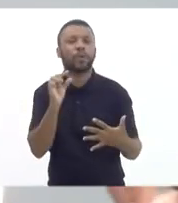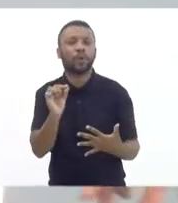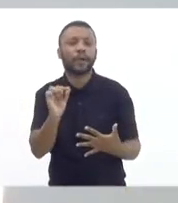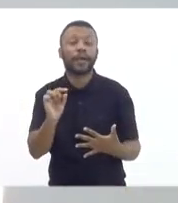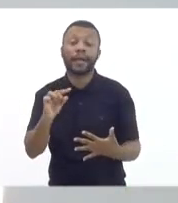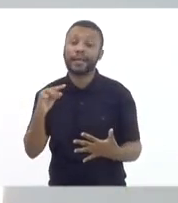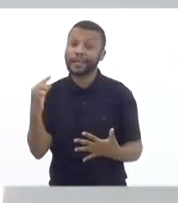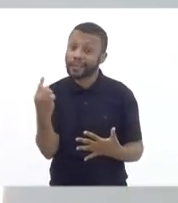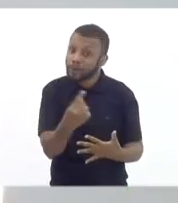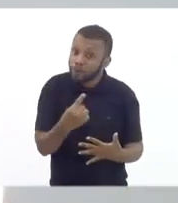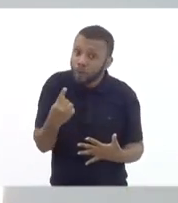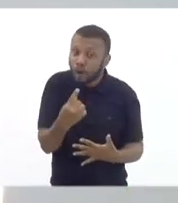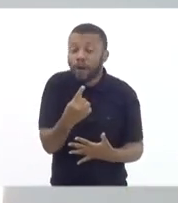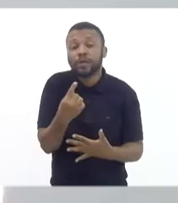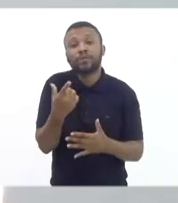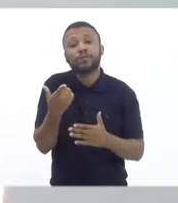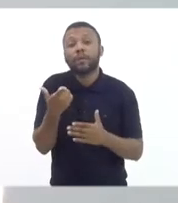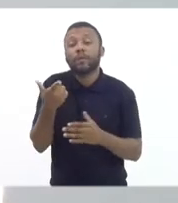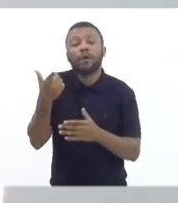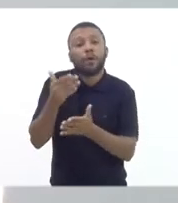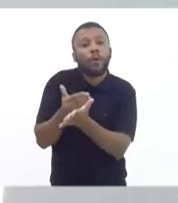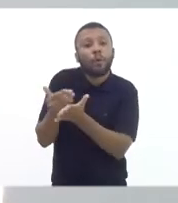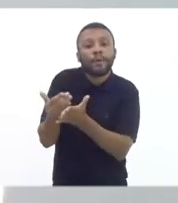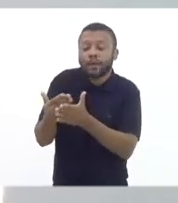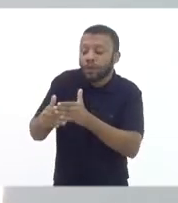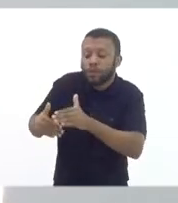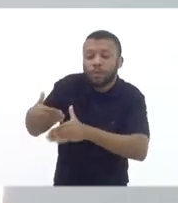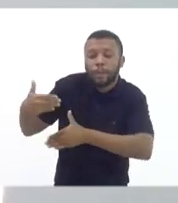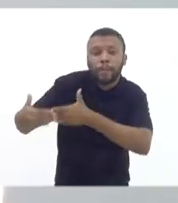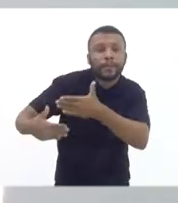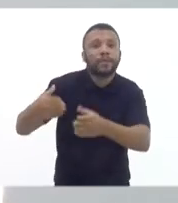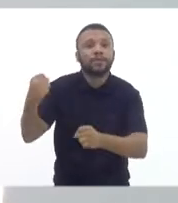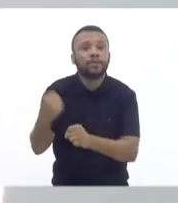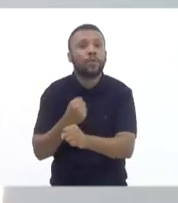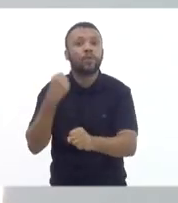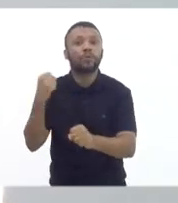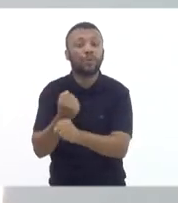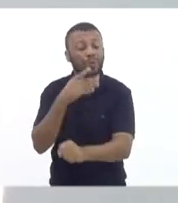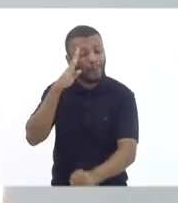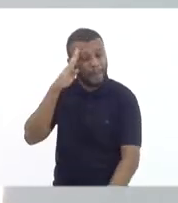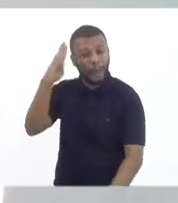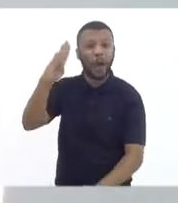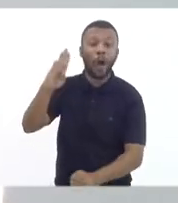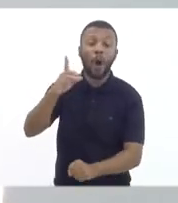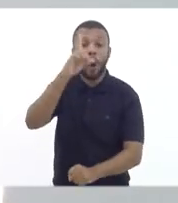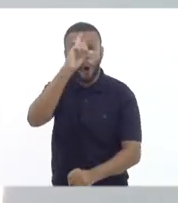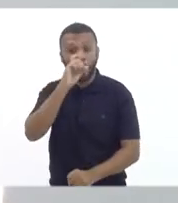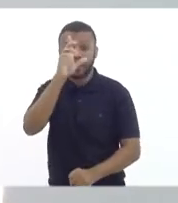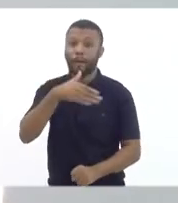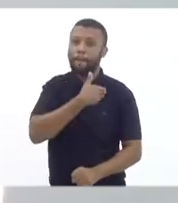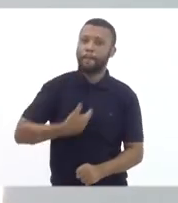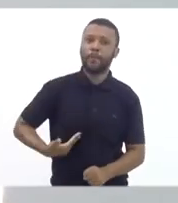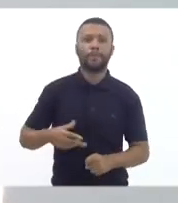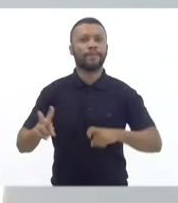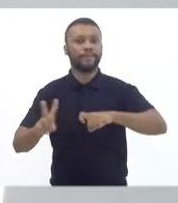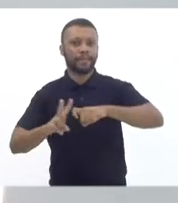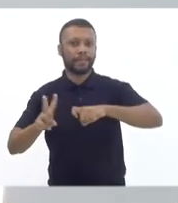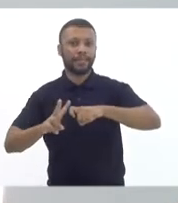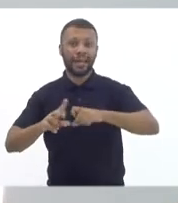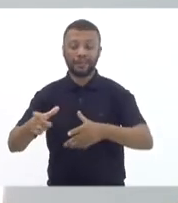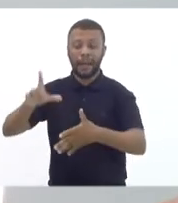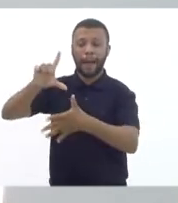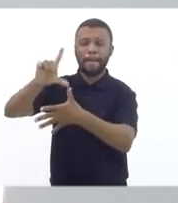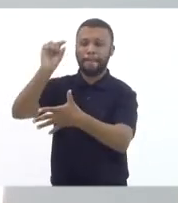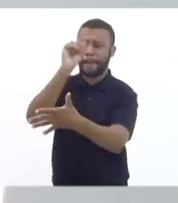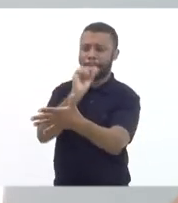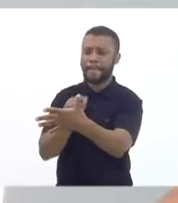estamos construindo, já estamos no processo de construção do maior hospital público veterinário da América Latina aqui no Rio de Janeiro.